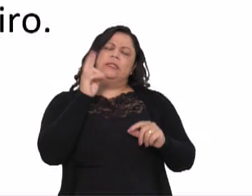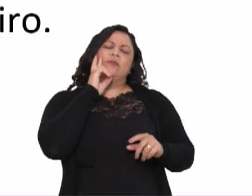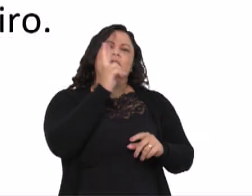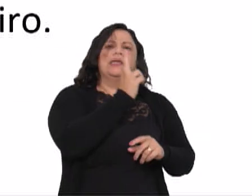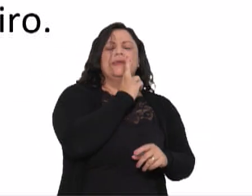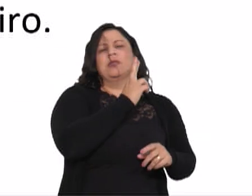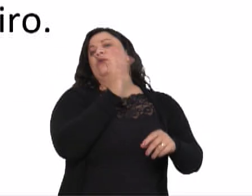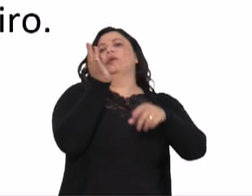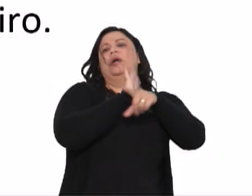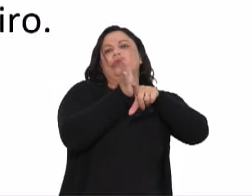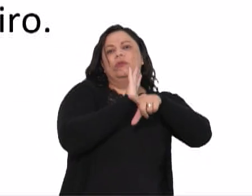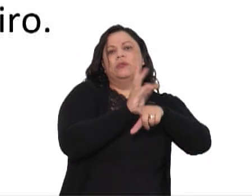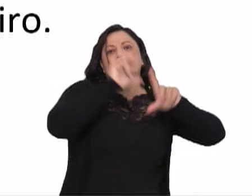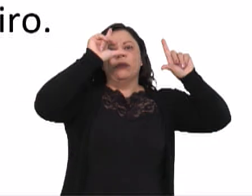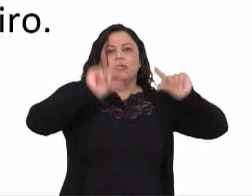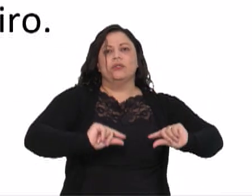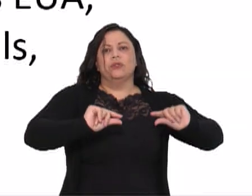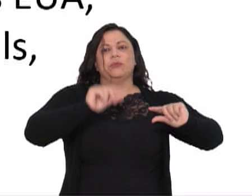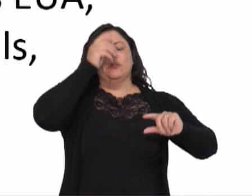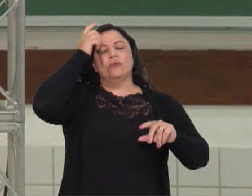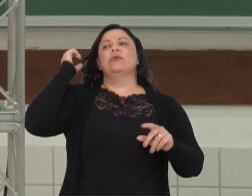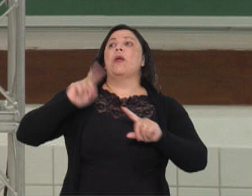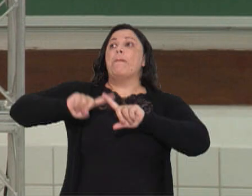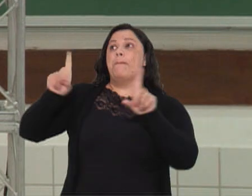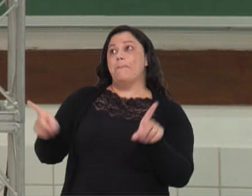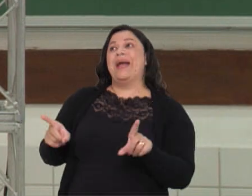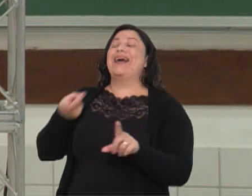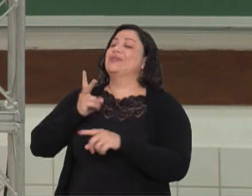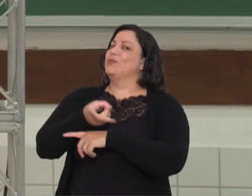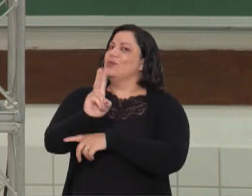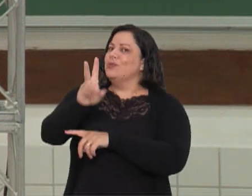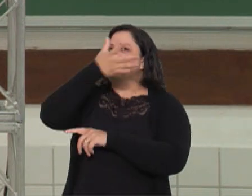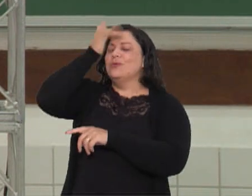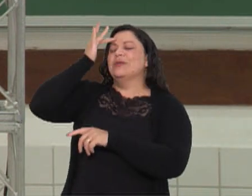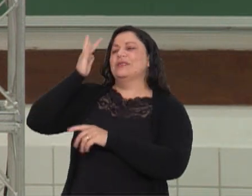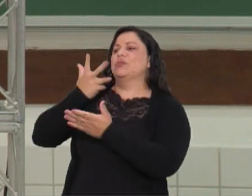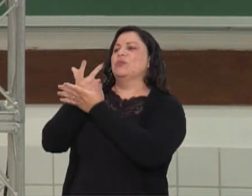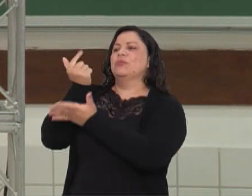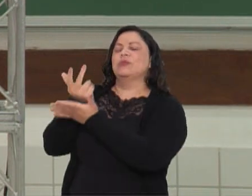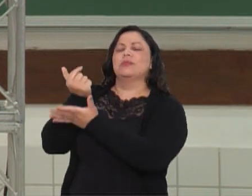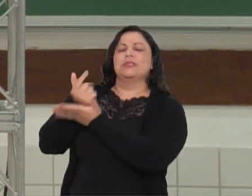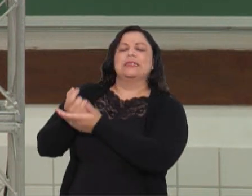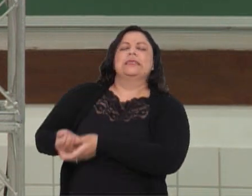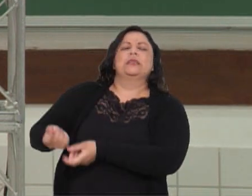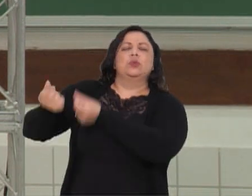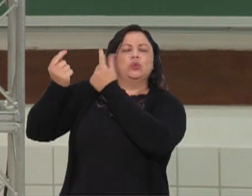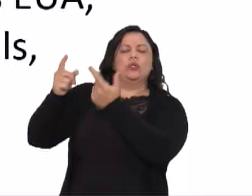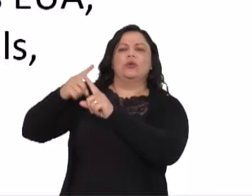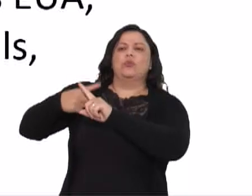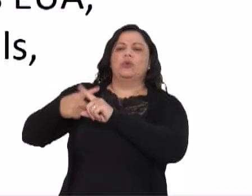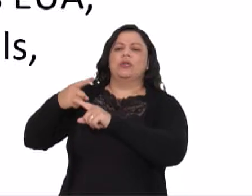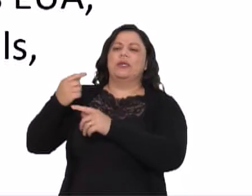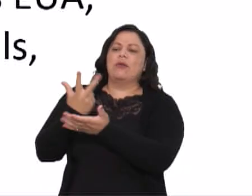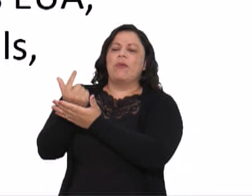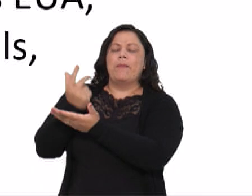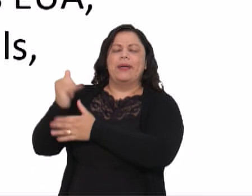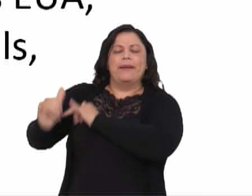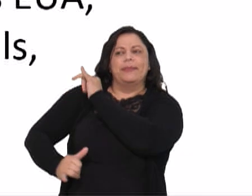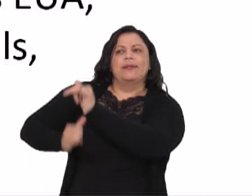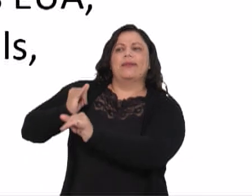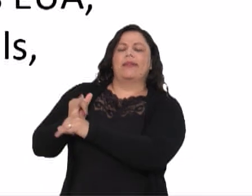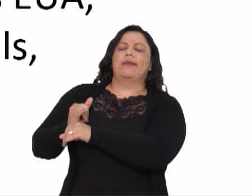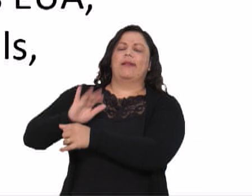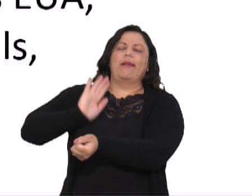que as pessoas não estejam gastando dinheiro. Aí ele até continua, né? Comprar pela internet virou necessidade